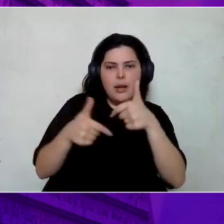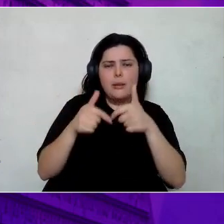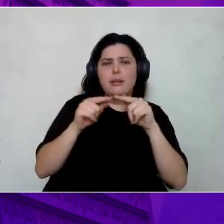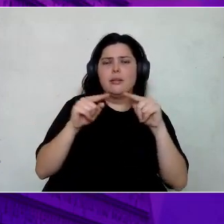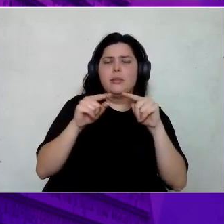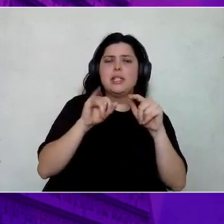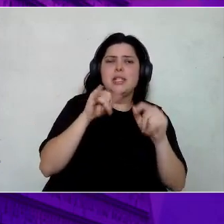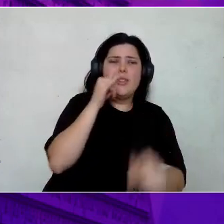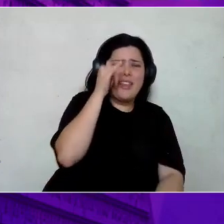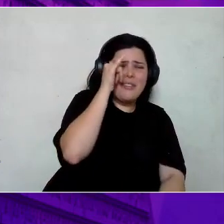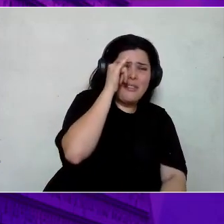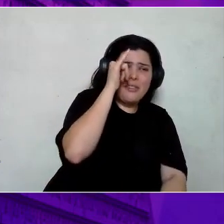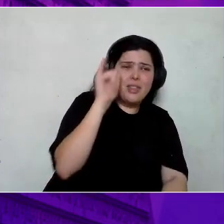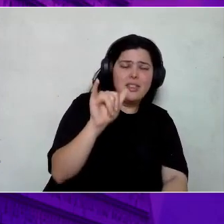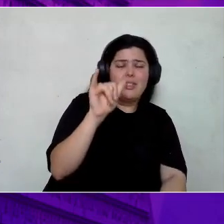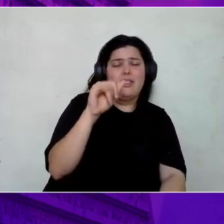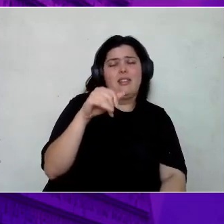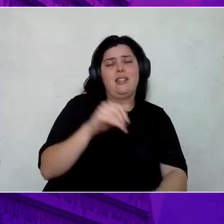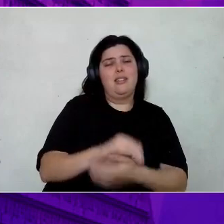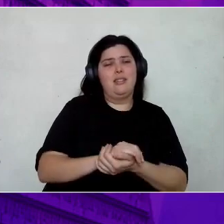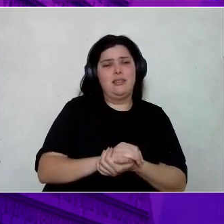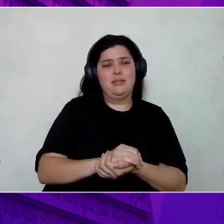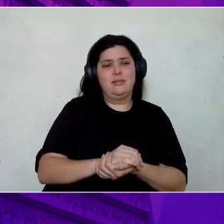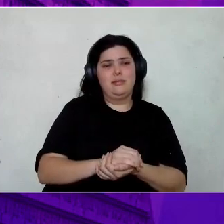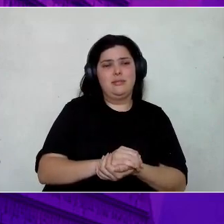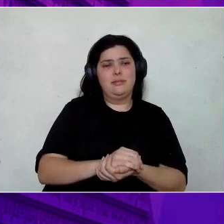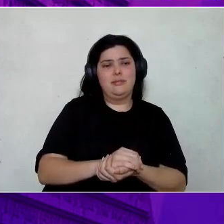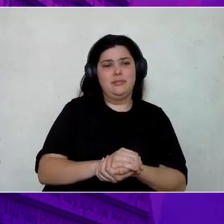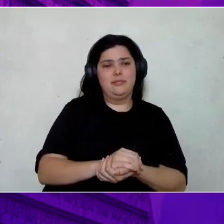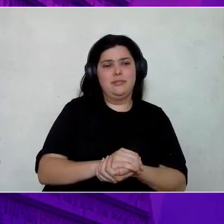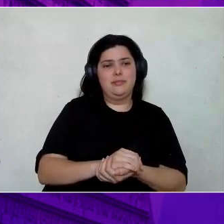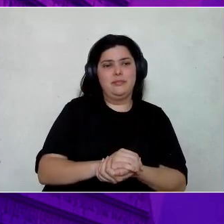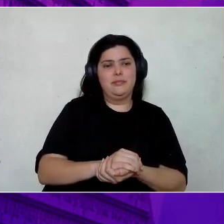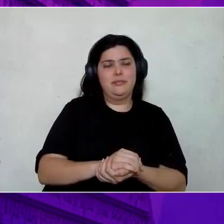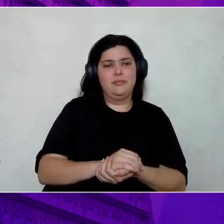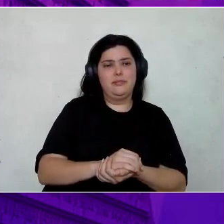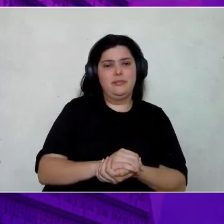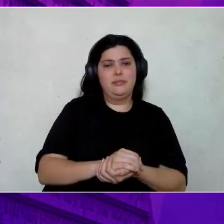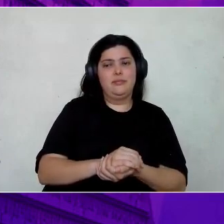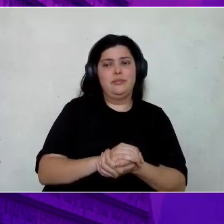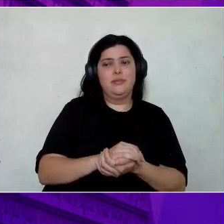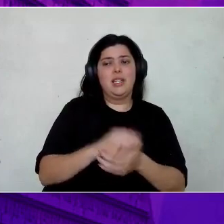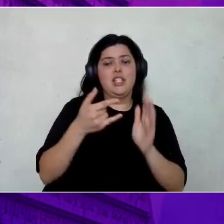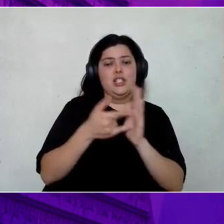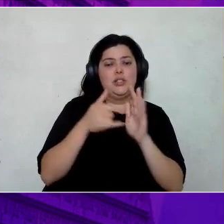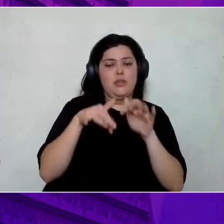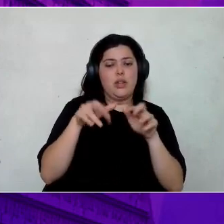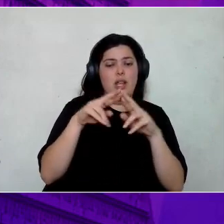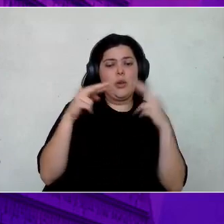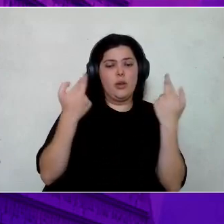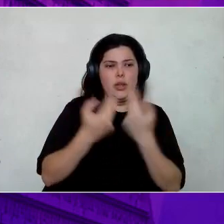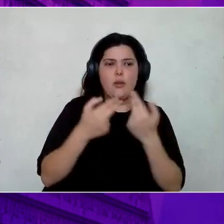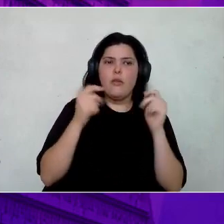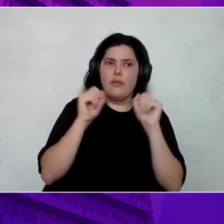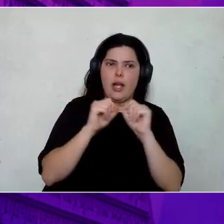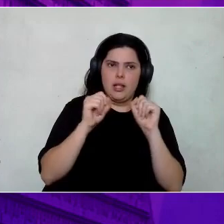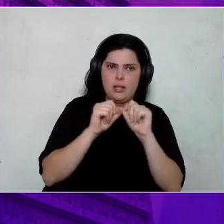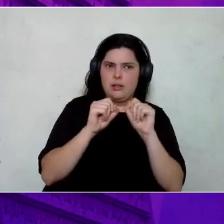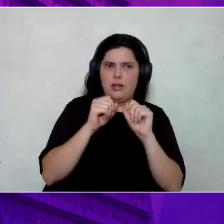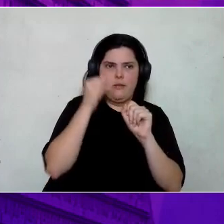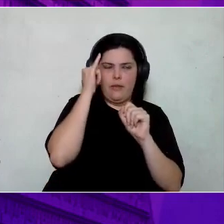evite de colocar algum desenvolvedor em uma reunião, você tem que fazer, né?